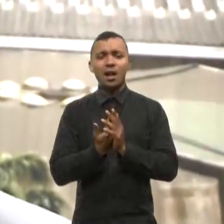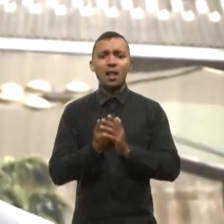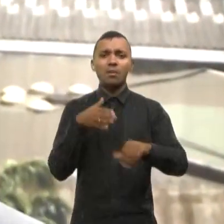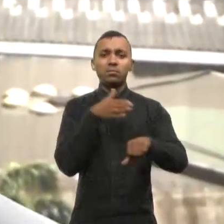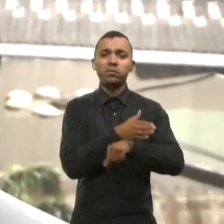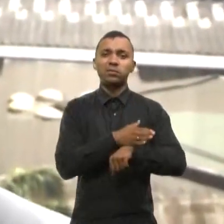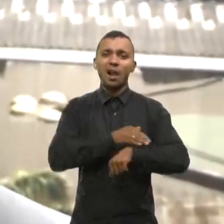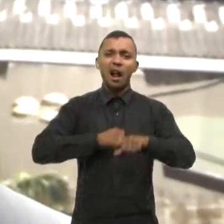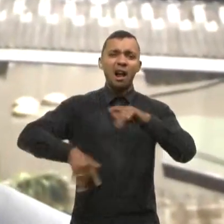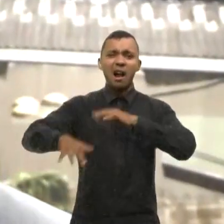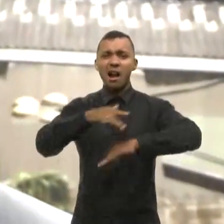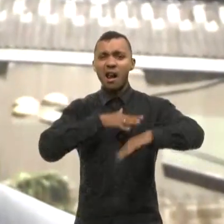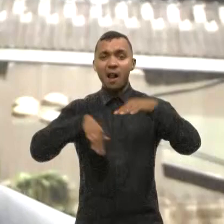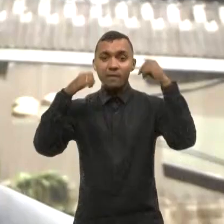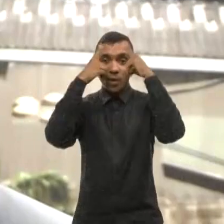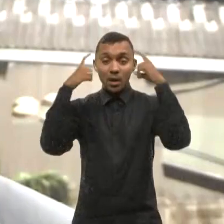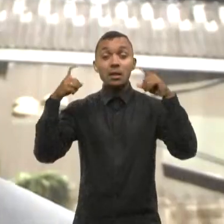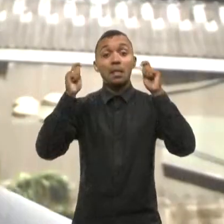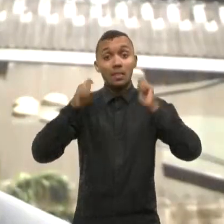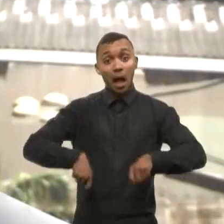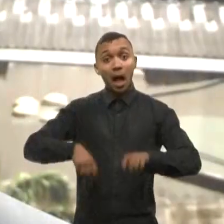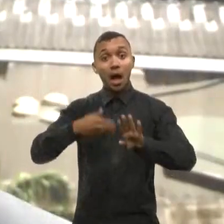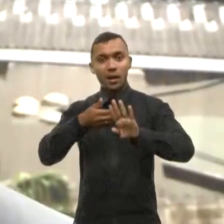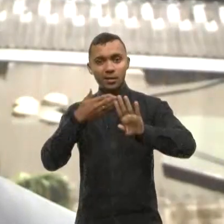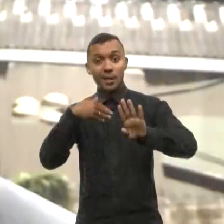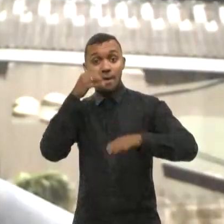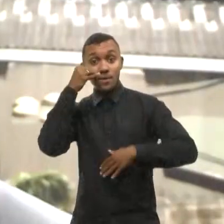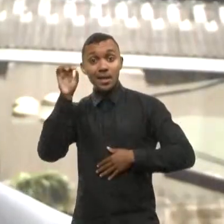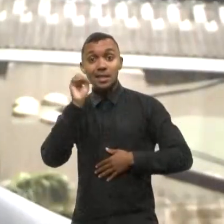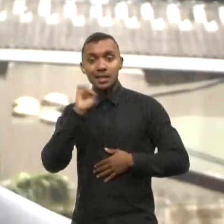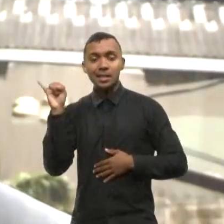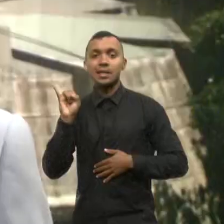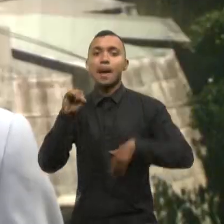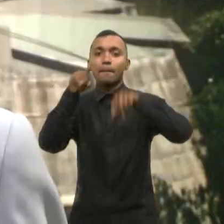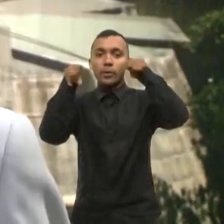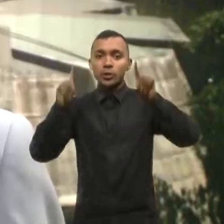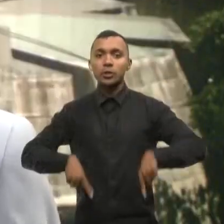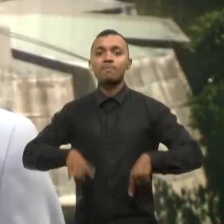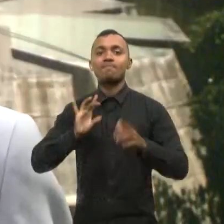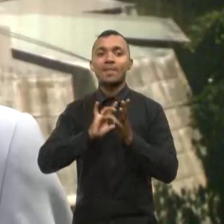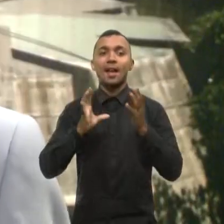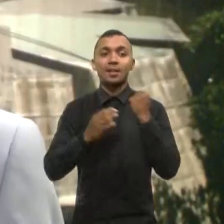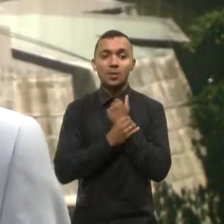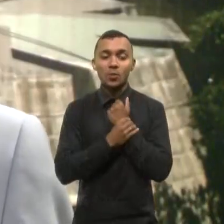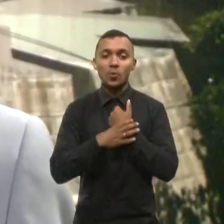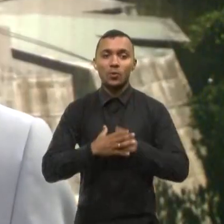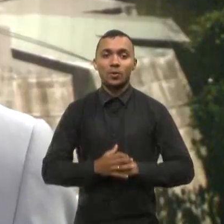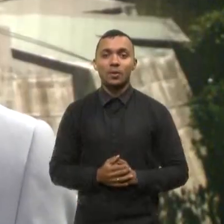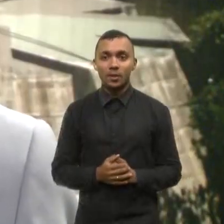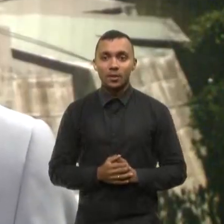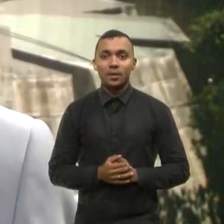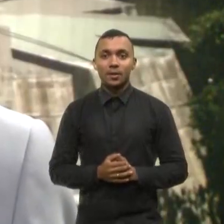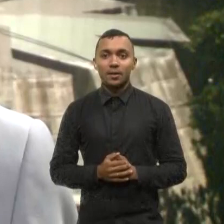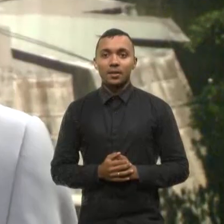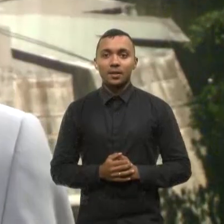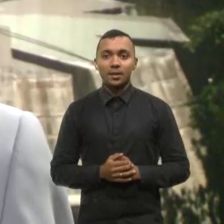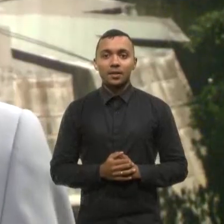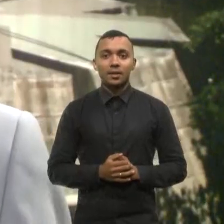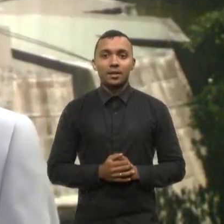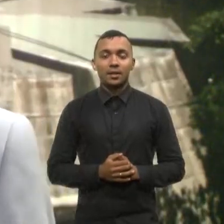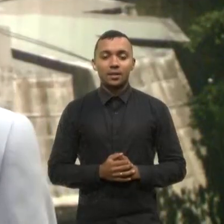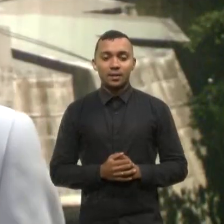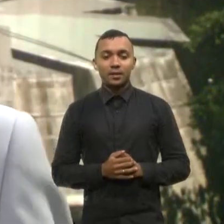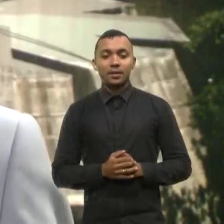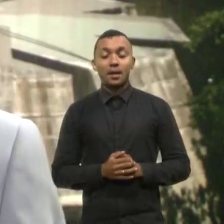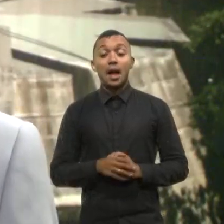pode ser prevenida se houver uma rede de proteção integrada. Nós só conseguiremos enfrentar a violência nas escolas